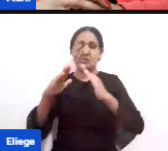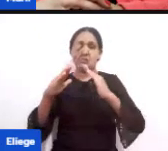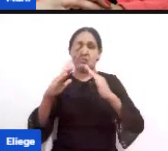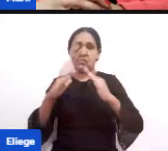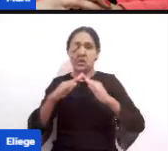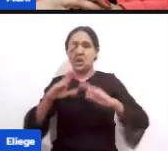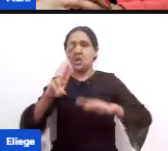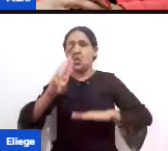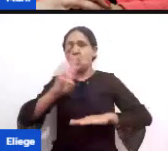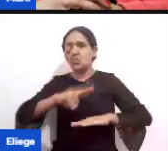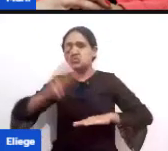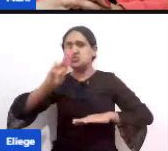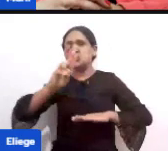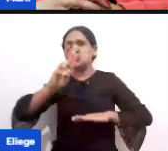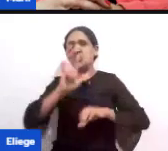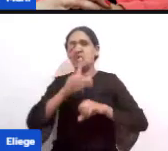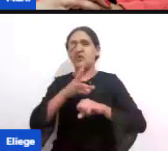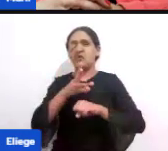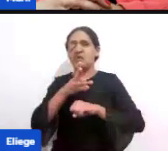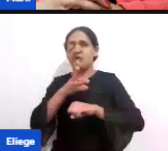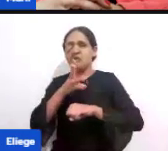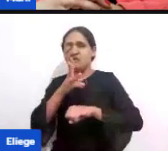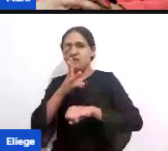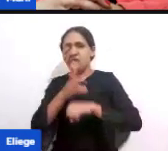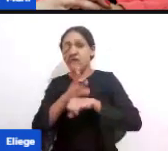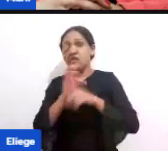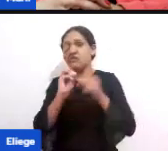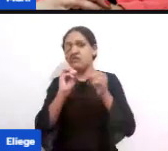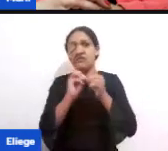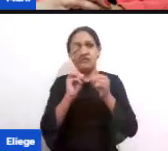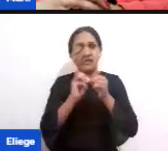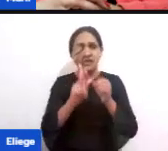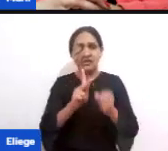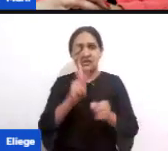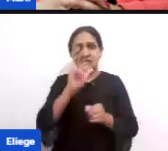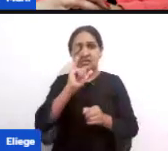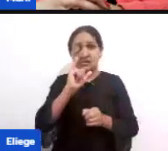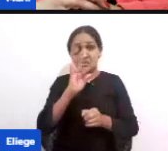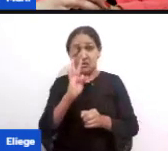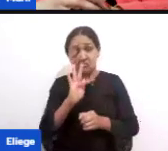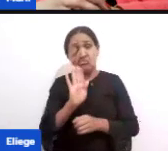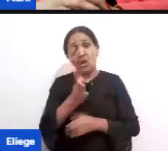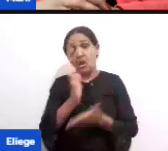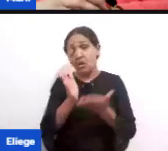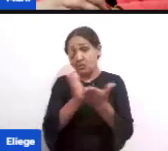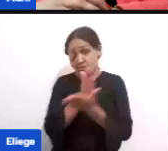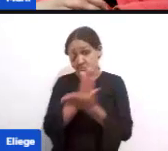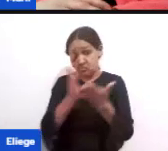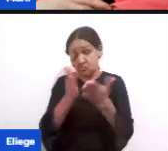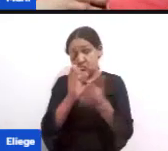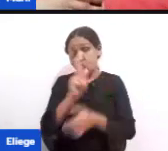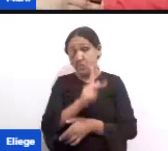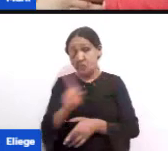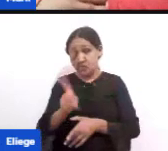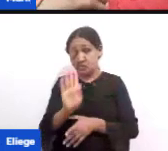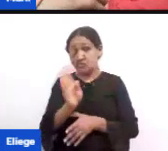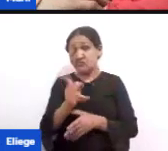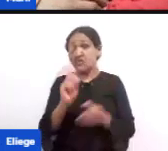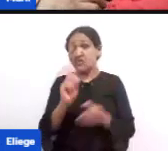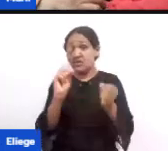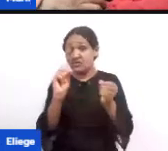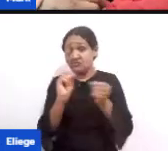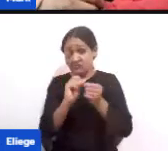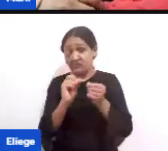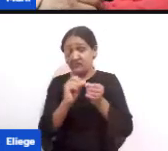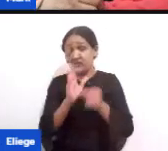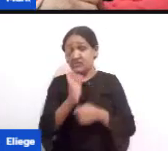vídeos, fizeram kit, esse mesmo kit já foi levado para casa, e a nossa fala, ela vem de encontro com o quê?